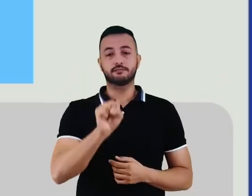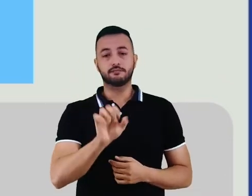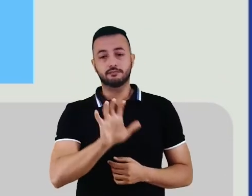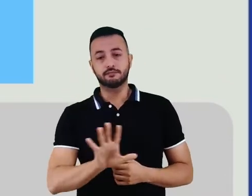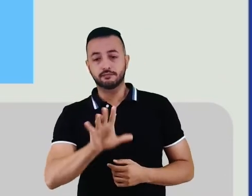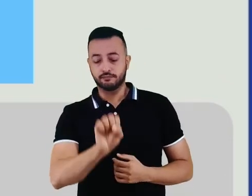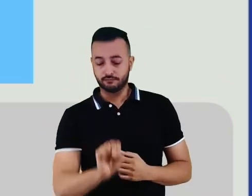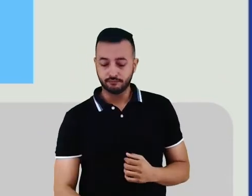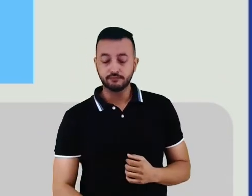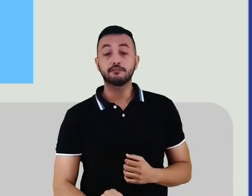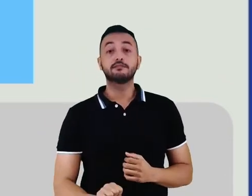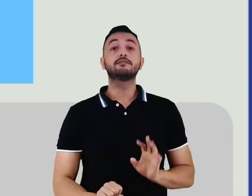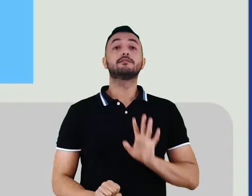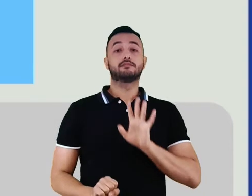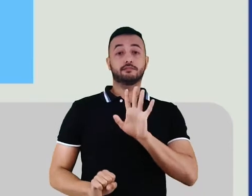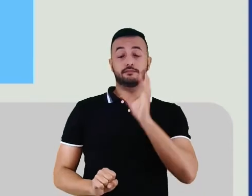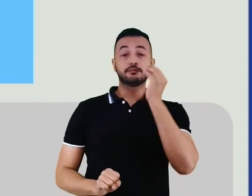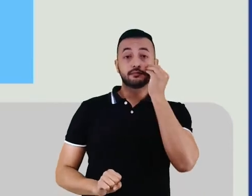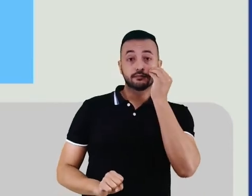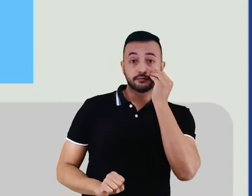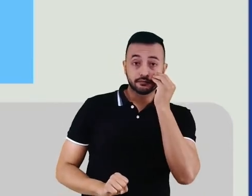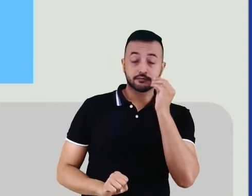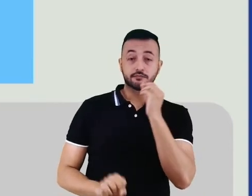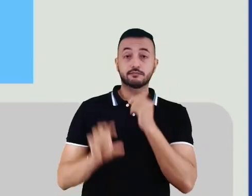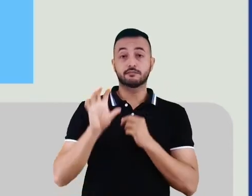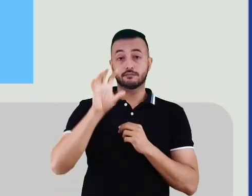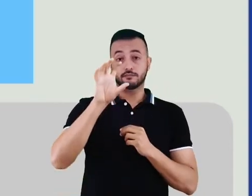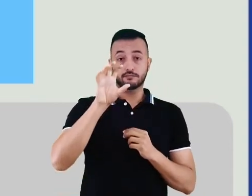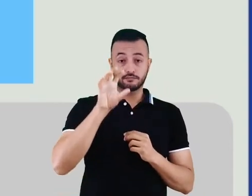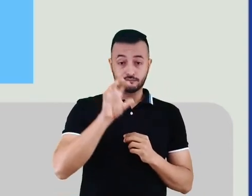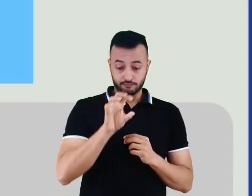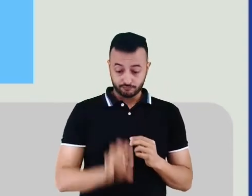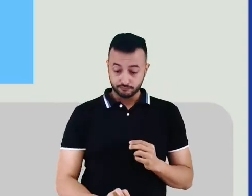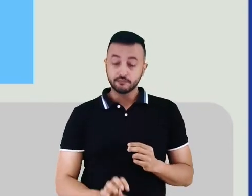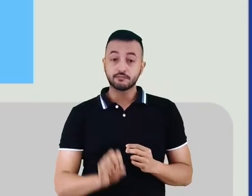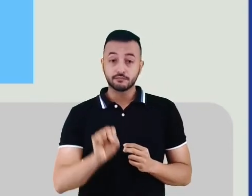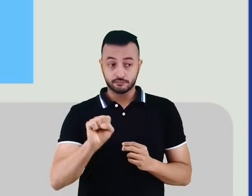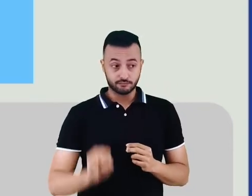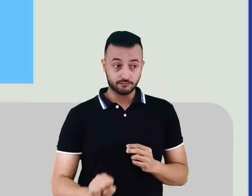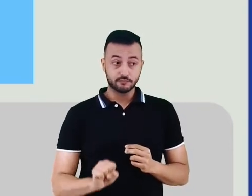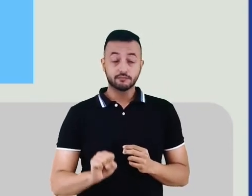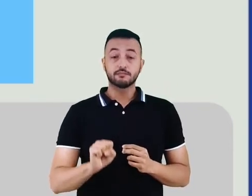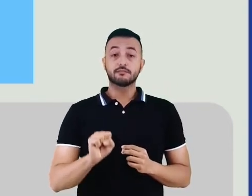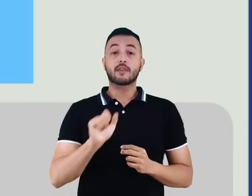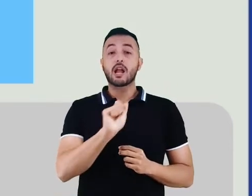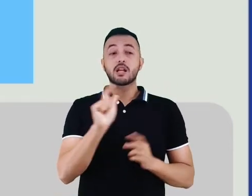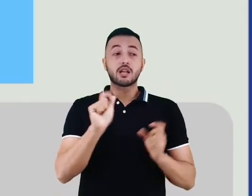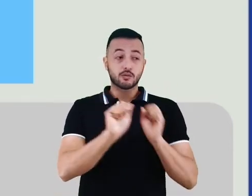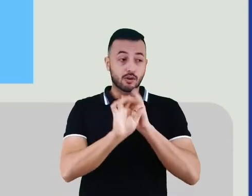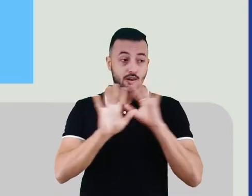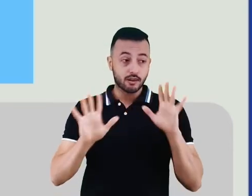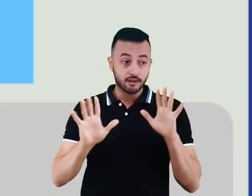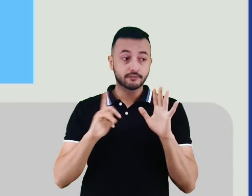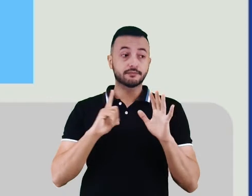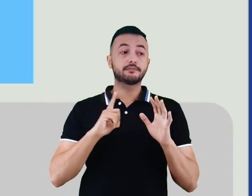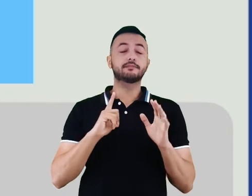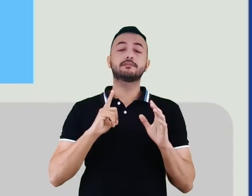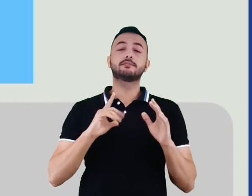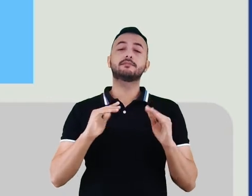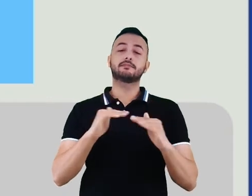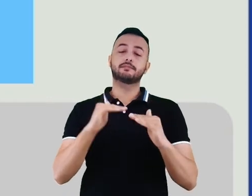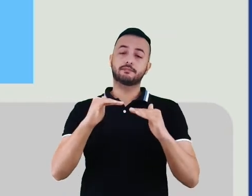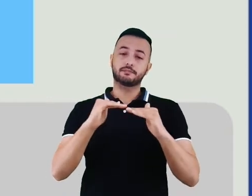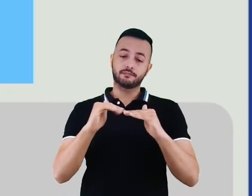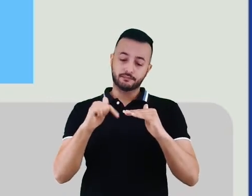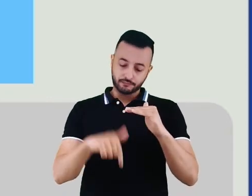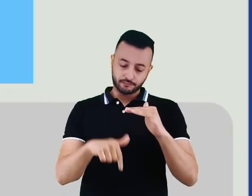sudeste e sul. Observe que a região sul, que é essa pintadinha de azul claro aí, ela está para